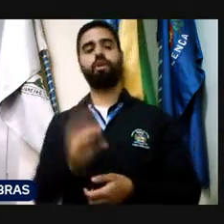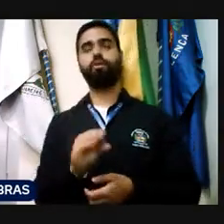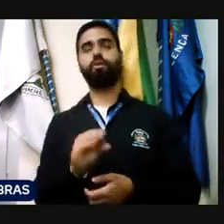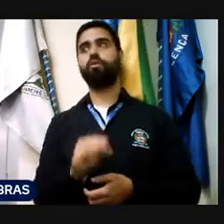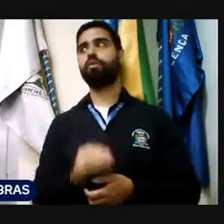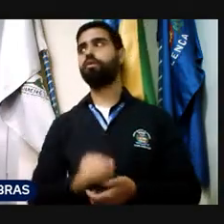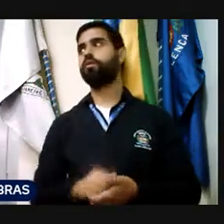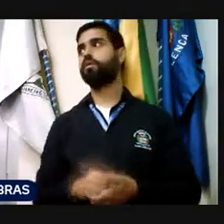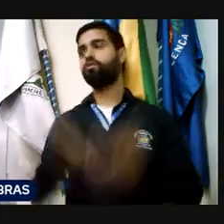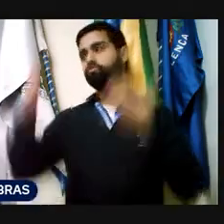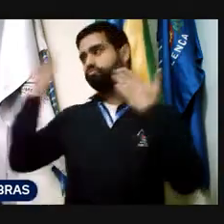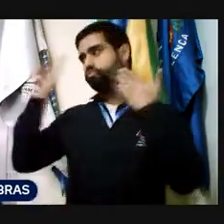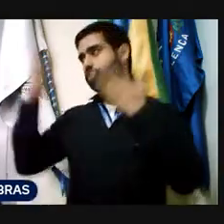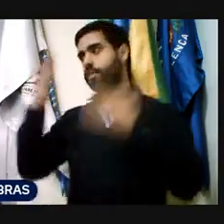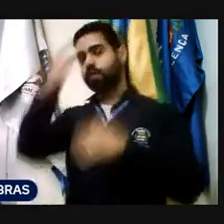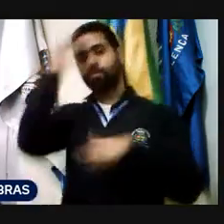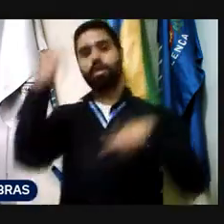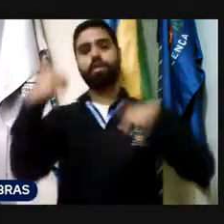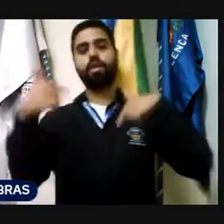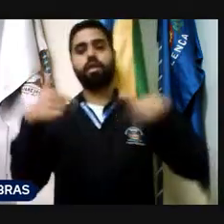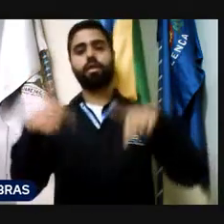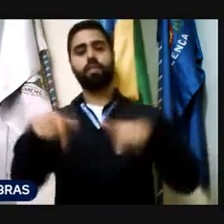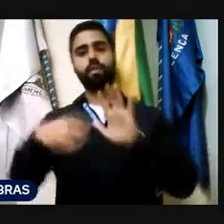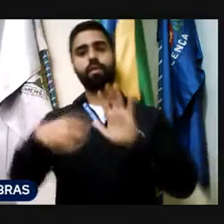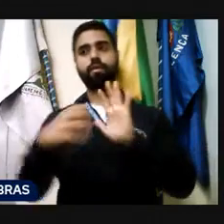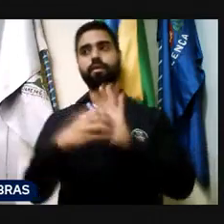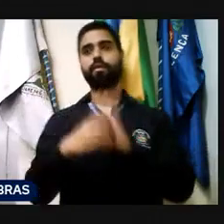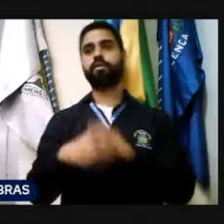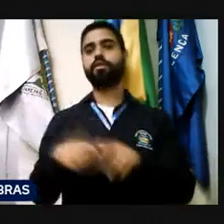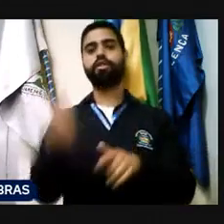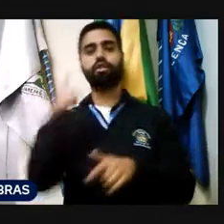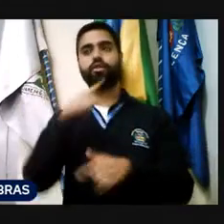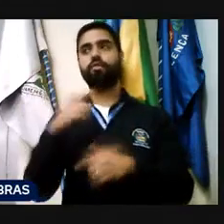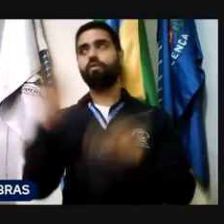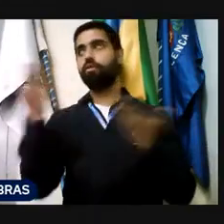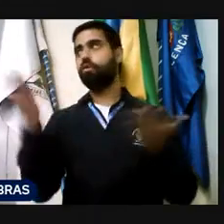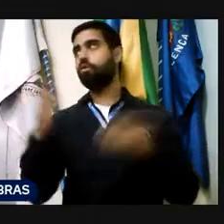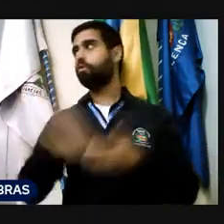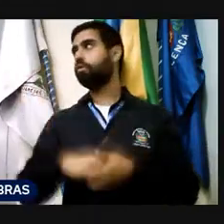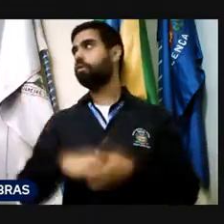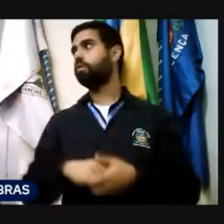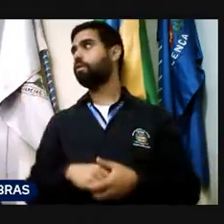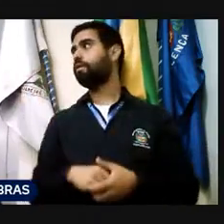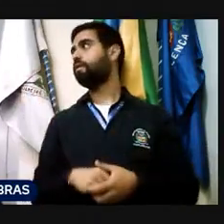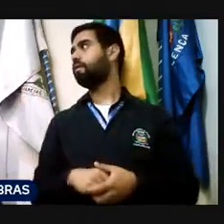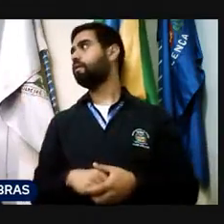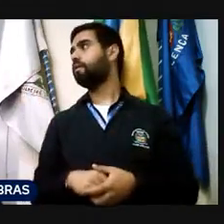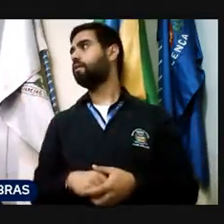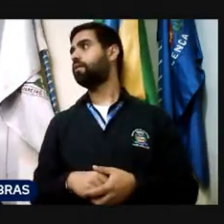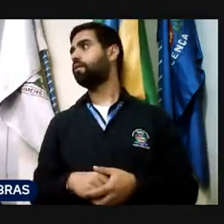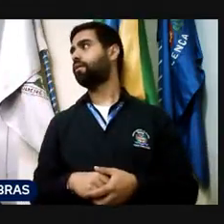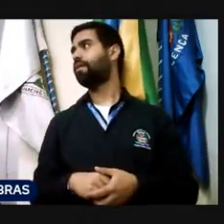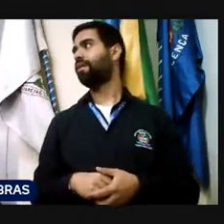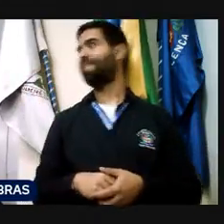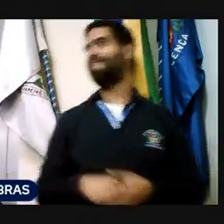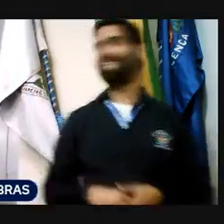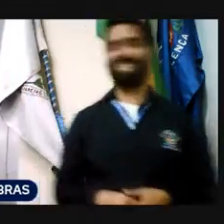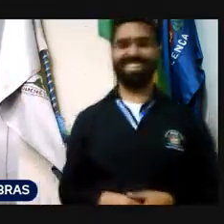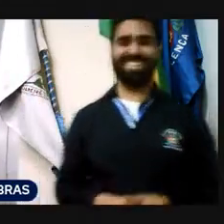todos. Muito obrigado aos funcionários. E mais uma vez, desligar até o microfone, mas tá bom.